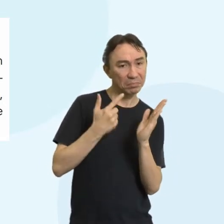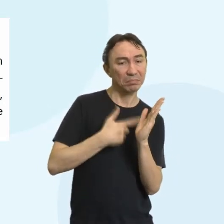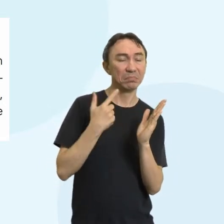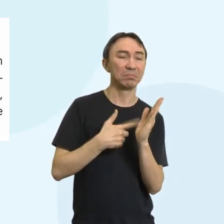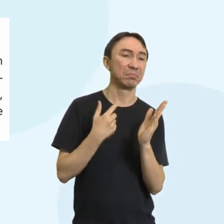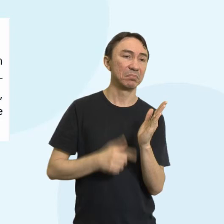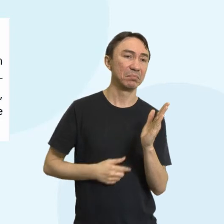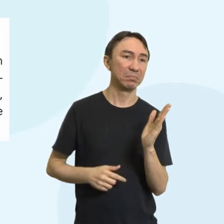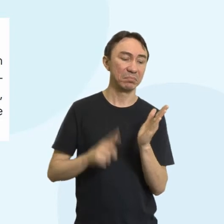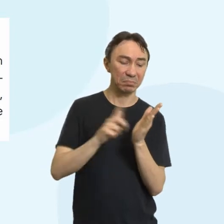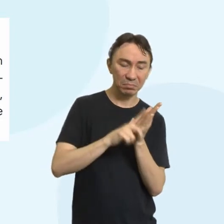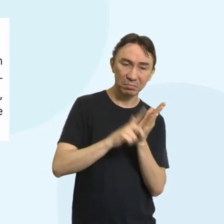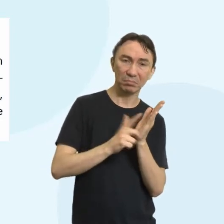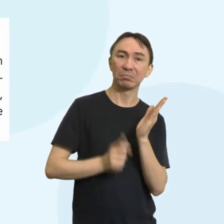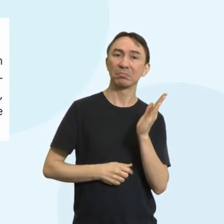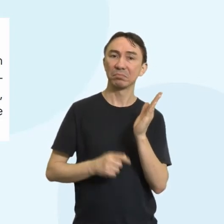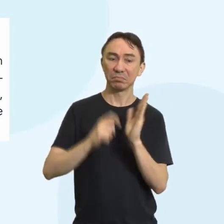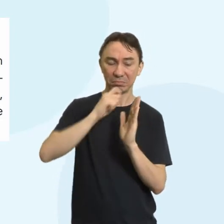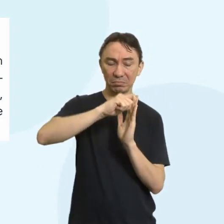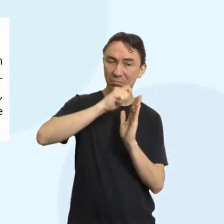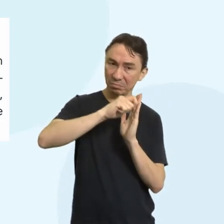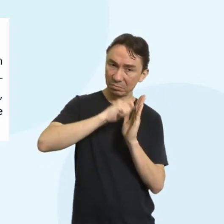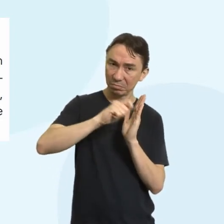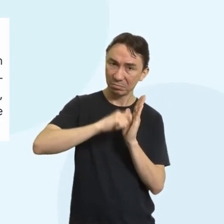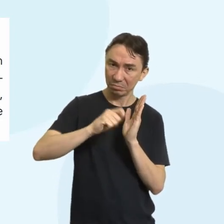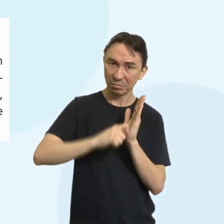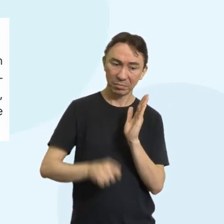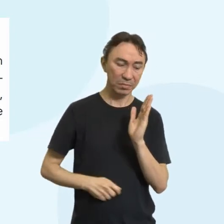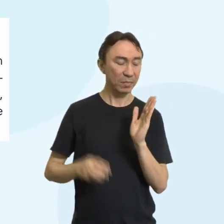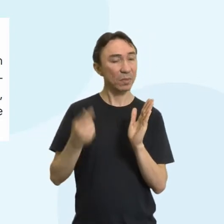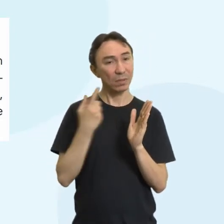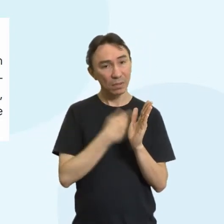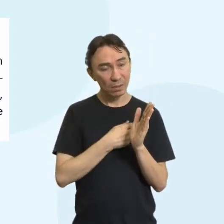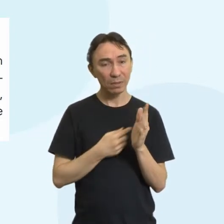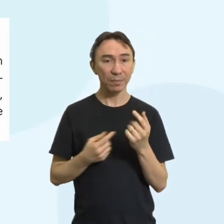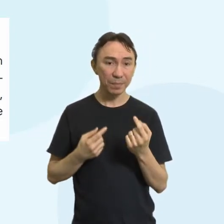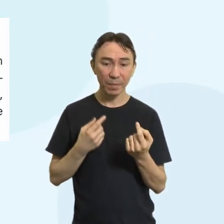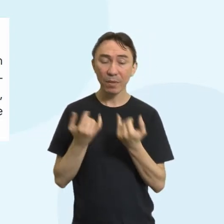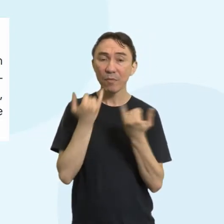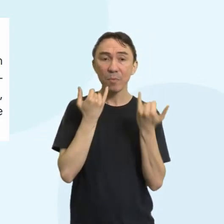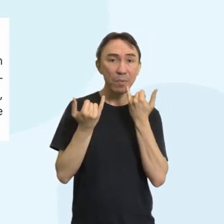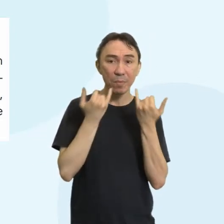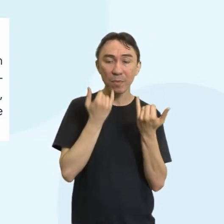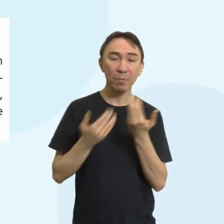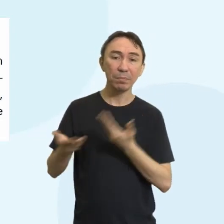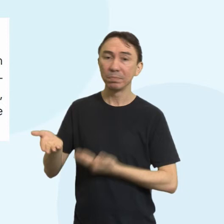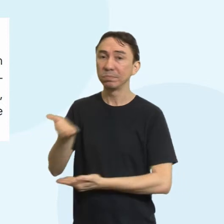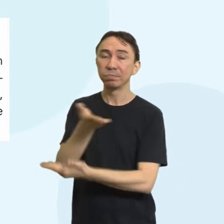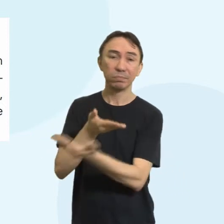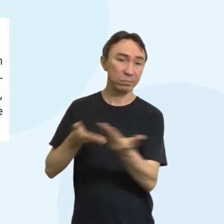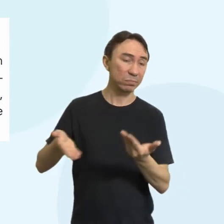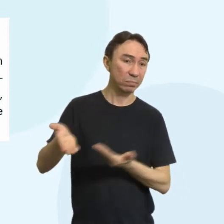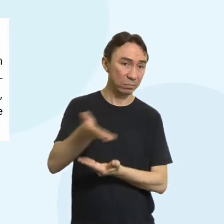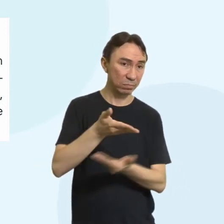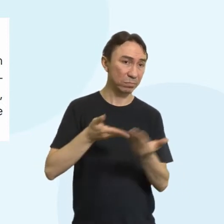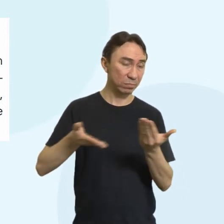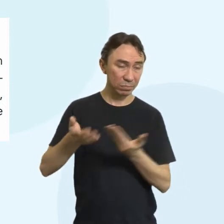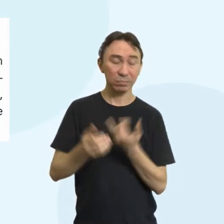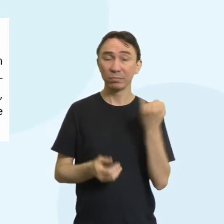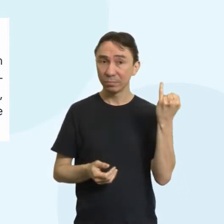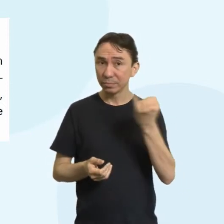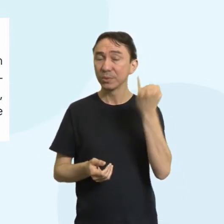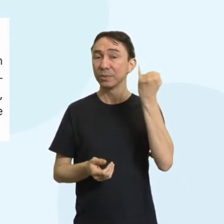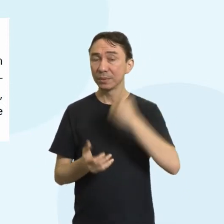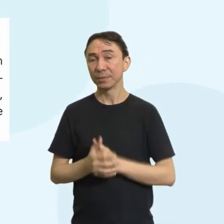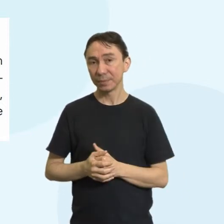em diferentes lugares. O importante é que eles troquem as informações que eles têm relacionadas ao conhecimento prévio